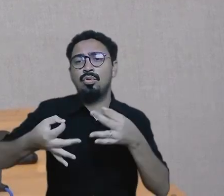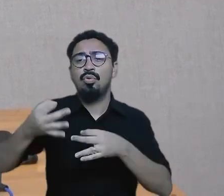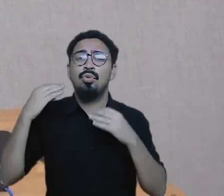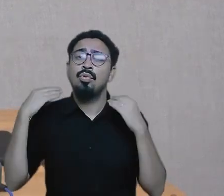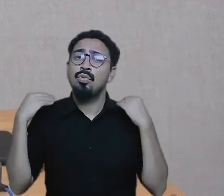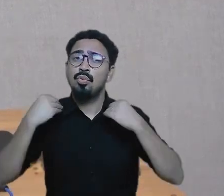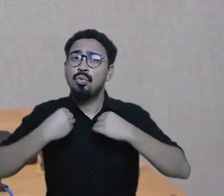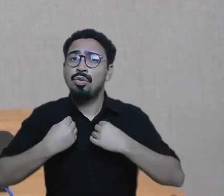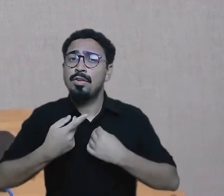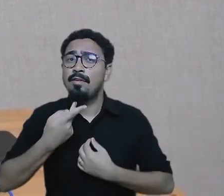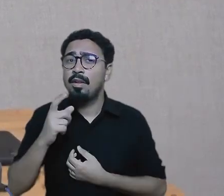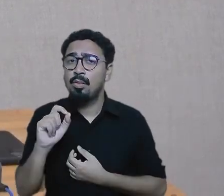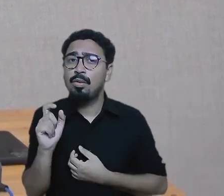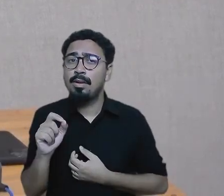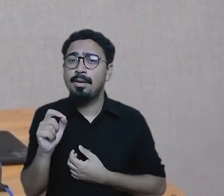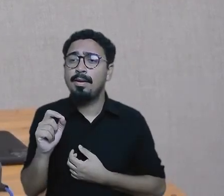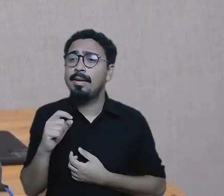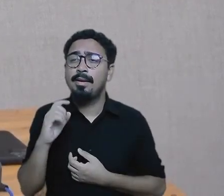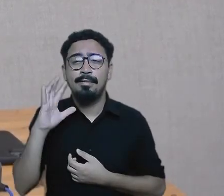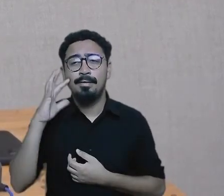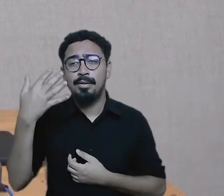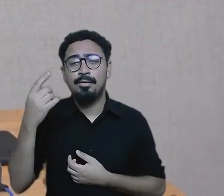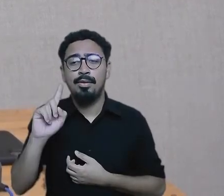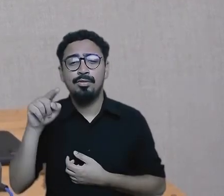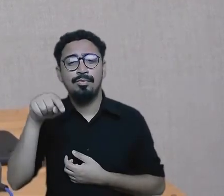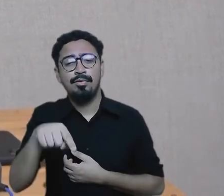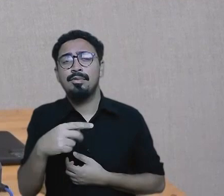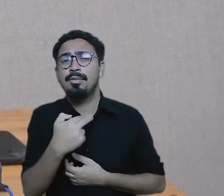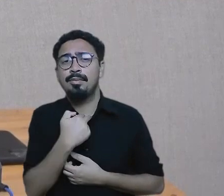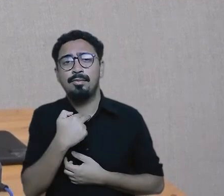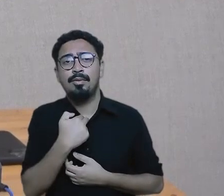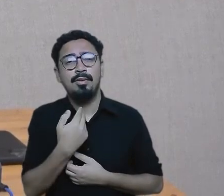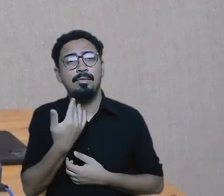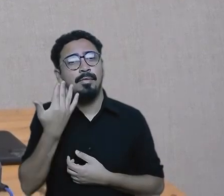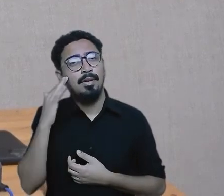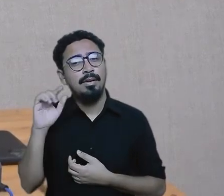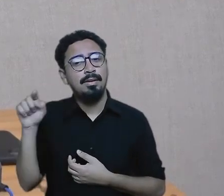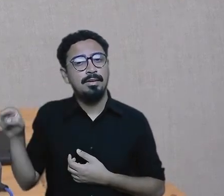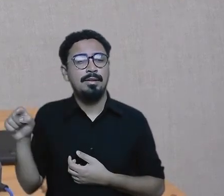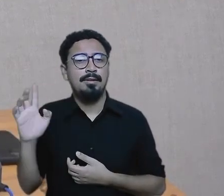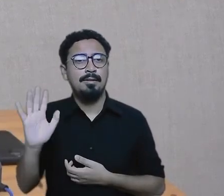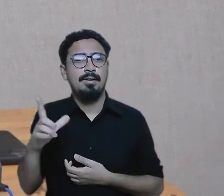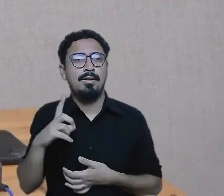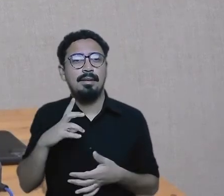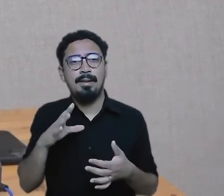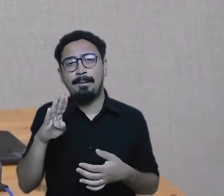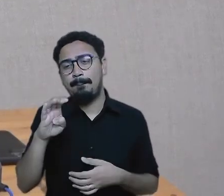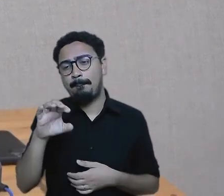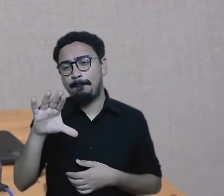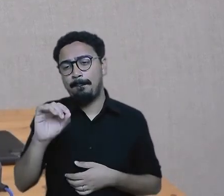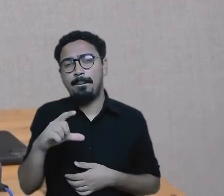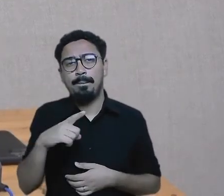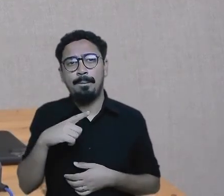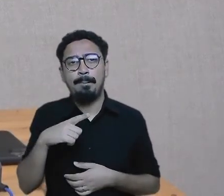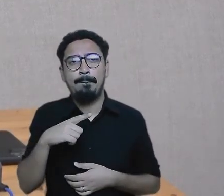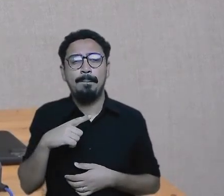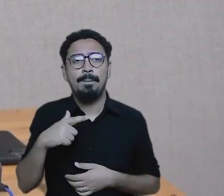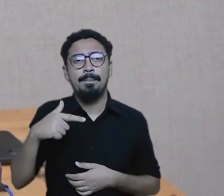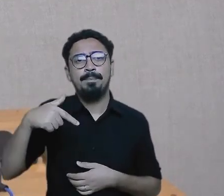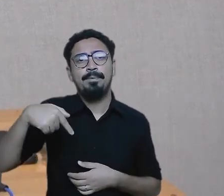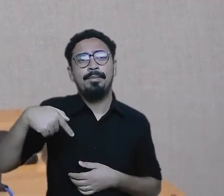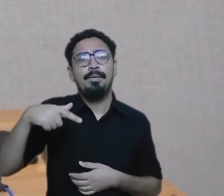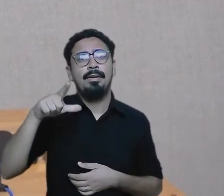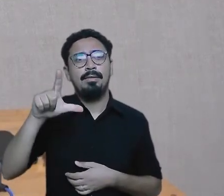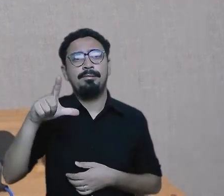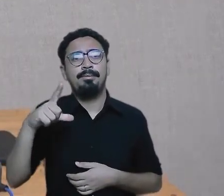falar que não que não serve porque ele mesmo entende você pega ali tem beco ali que você pega nas qls ele ele pega